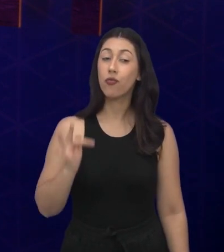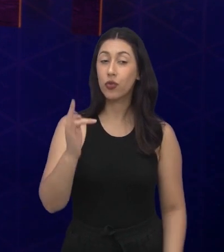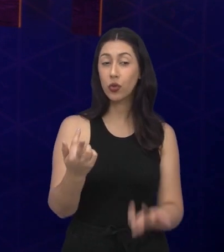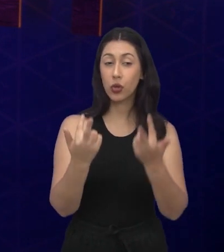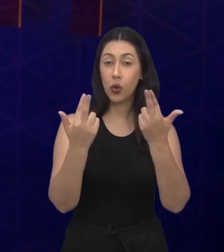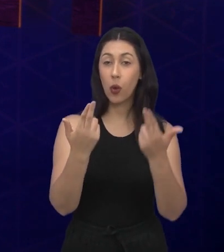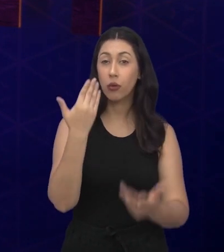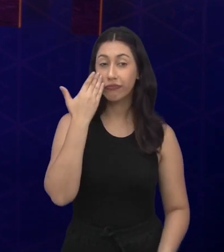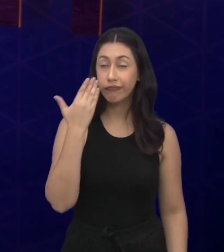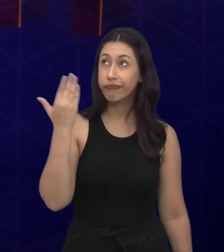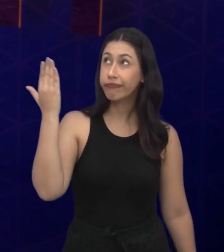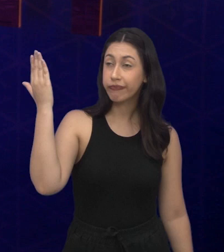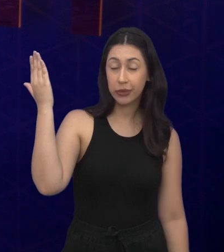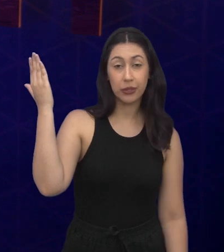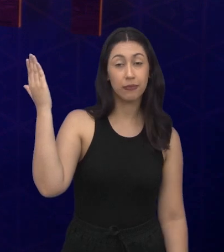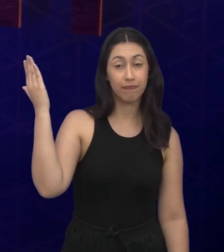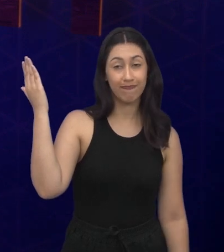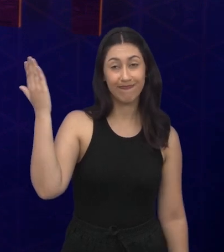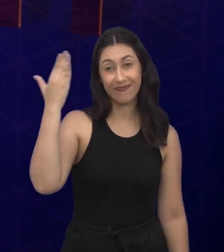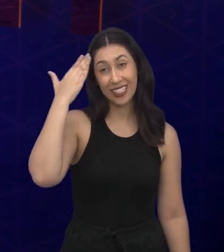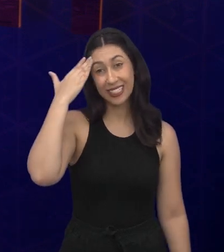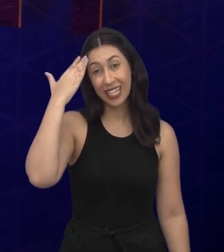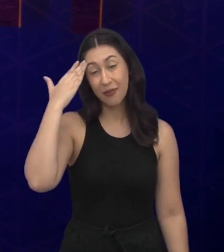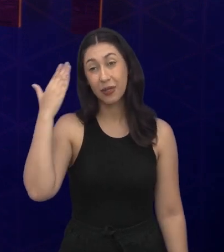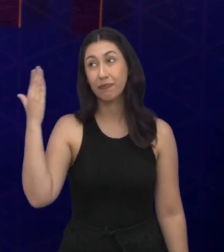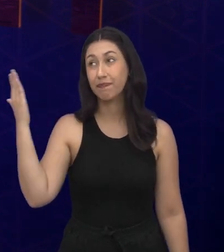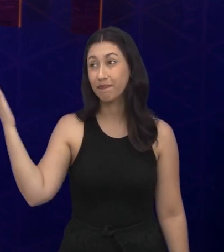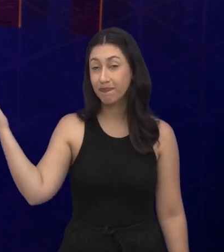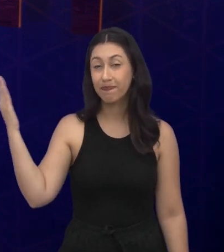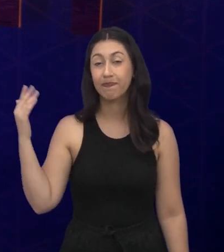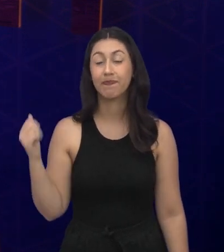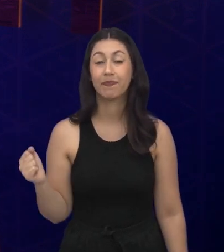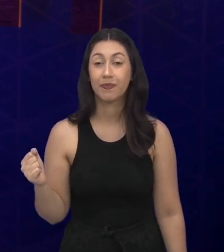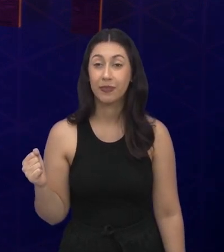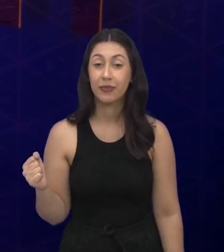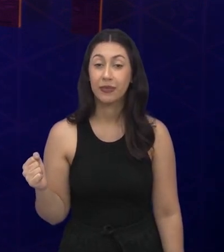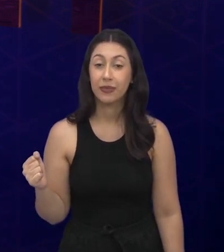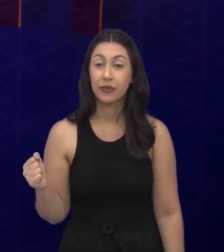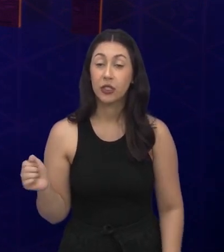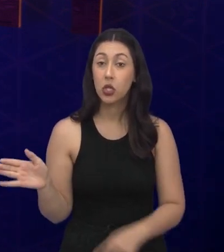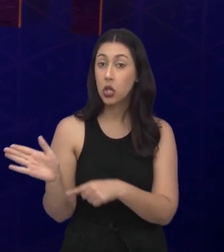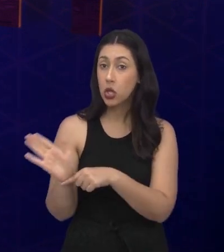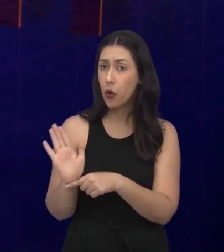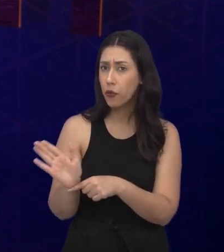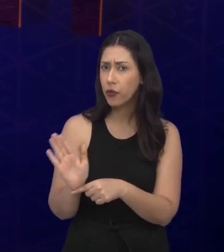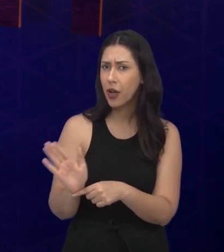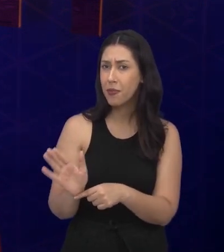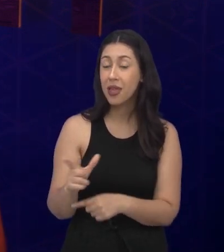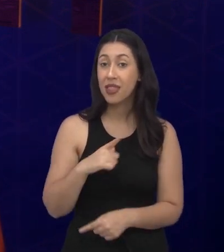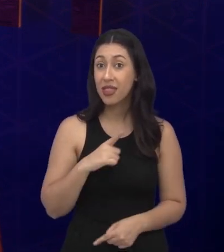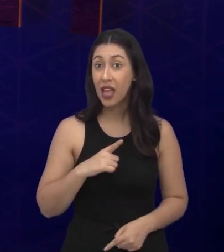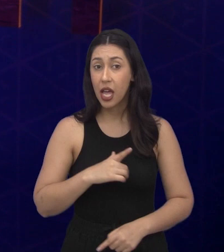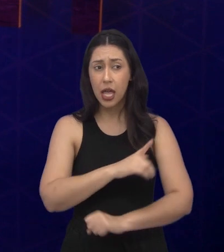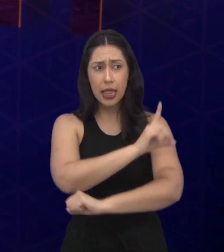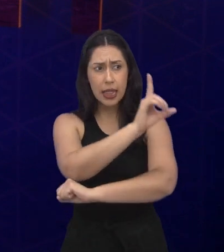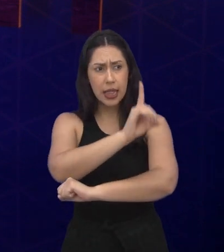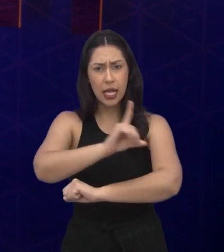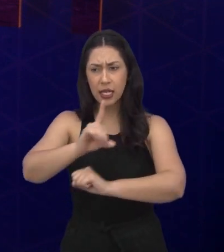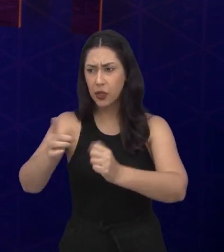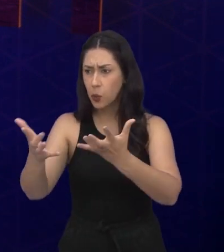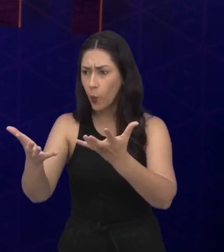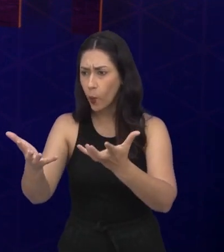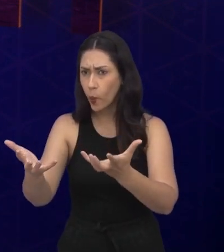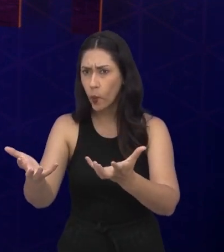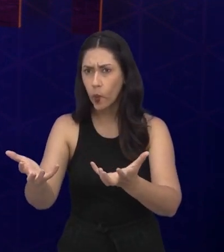mais Blade Runner, sabe? Tipo, em Blade Runner tem desertos e